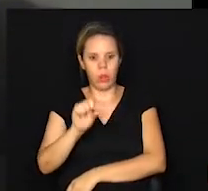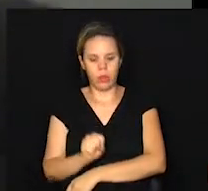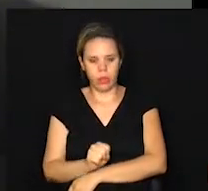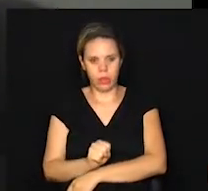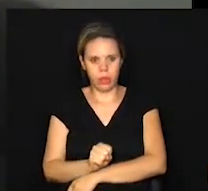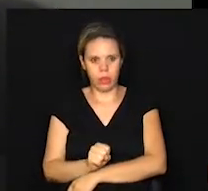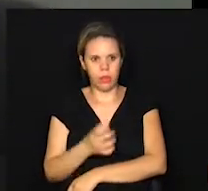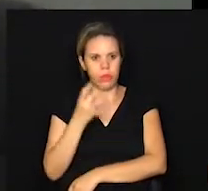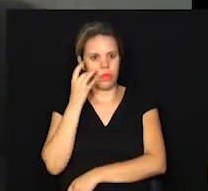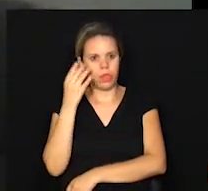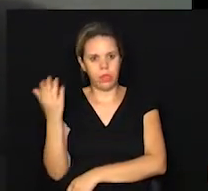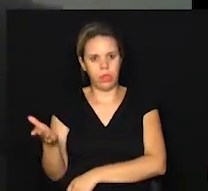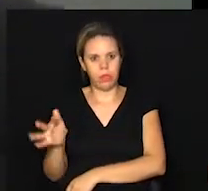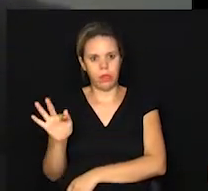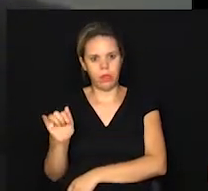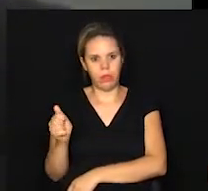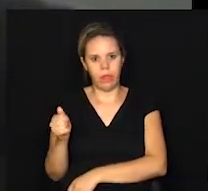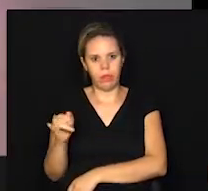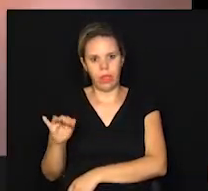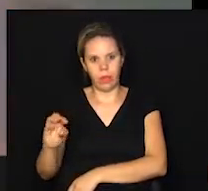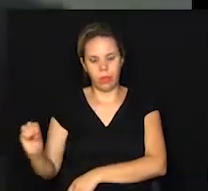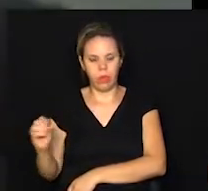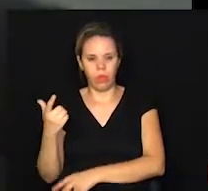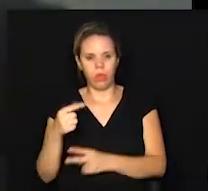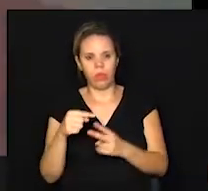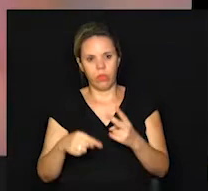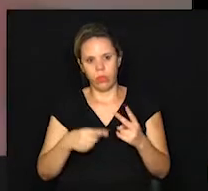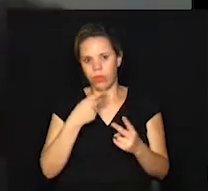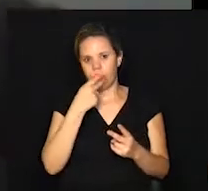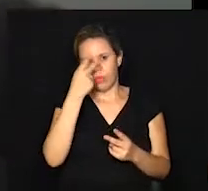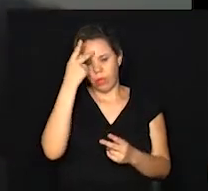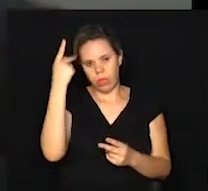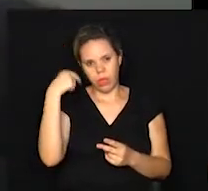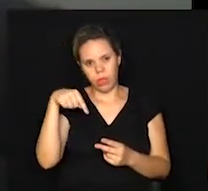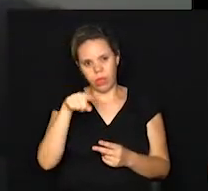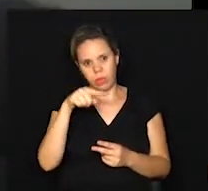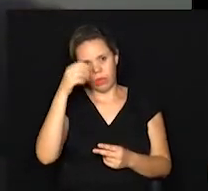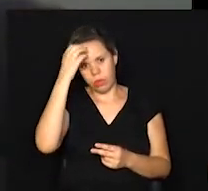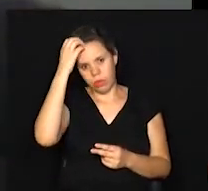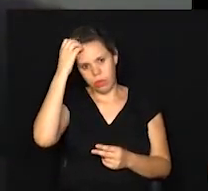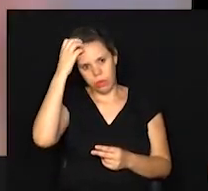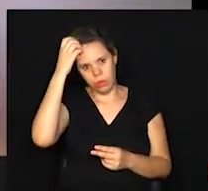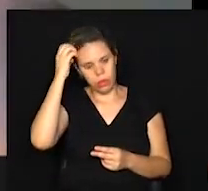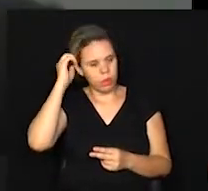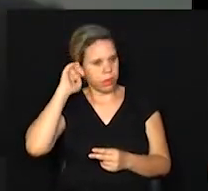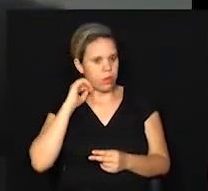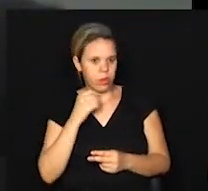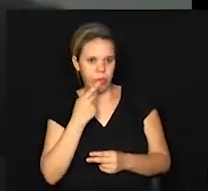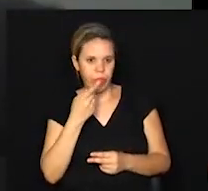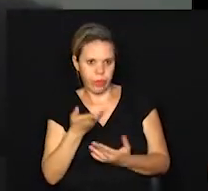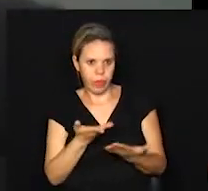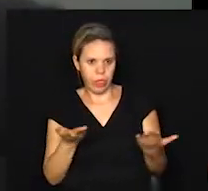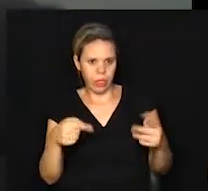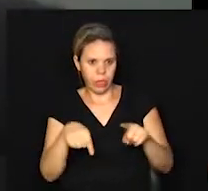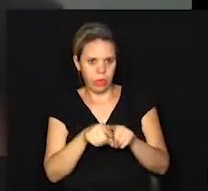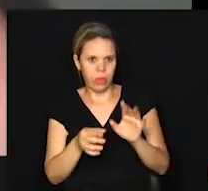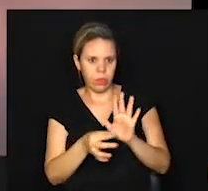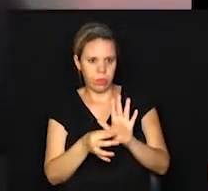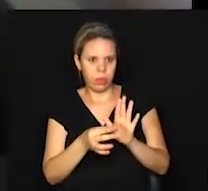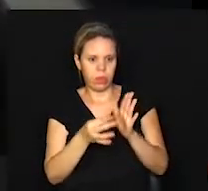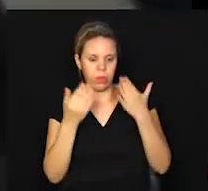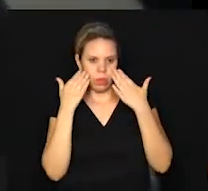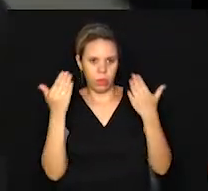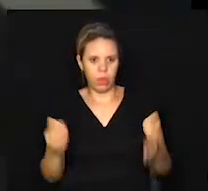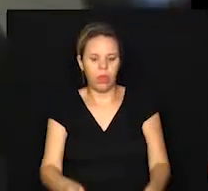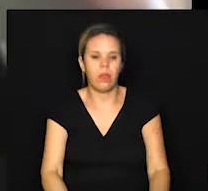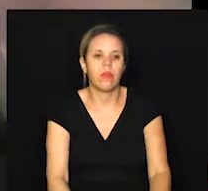estão presentes. E eu os menciono aqui expressamente porque sei que eles vão colocar a questão deles em público e,